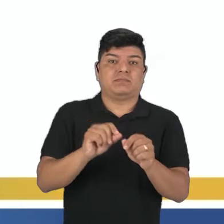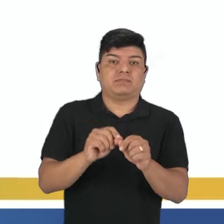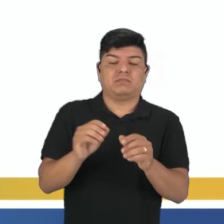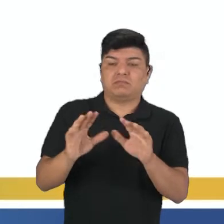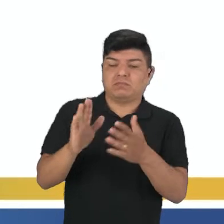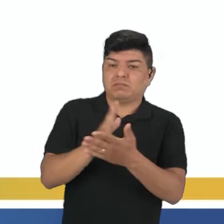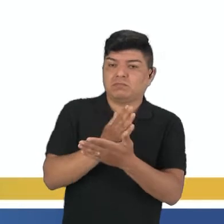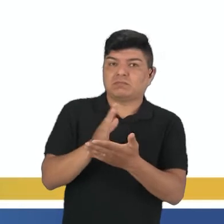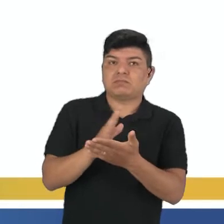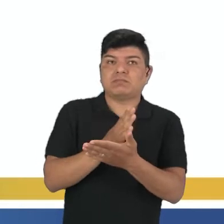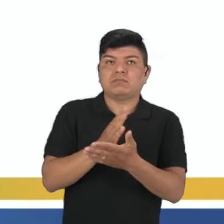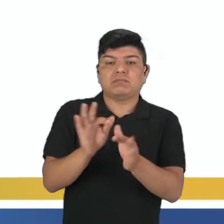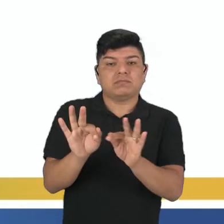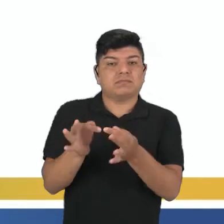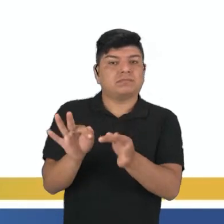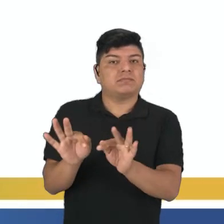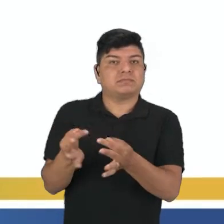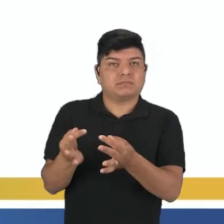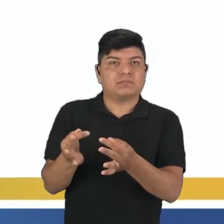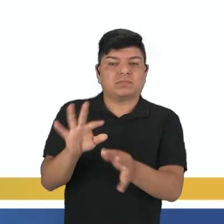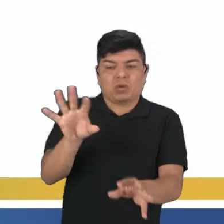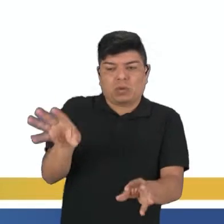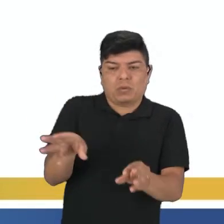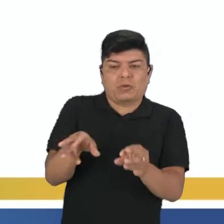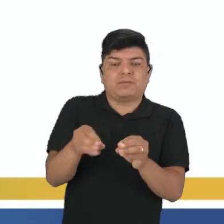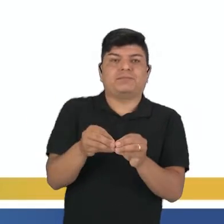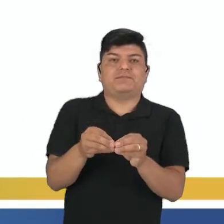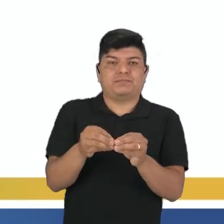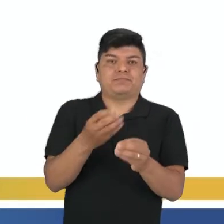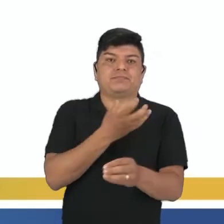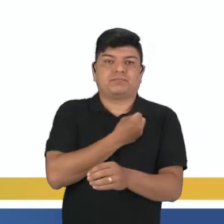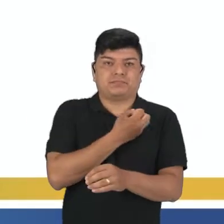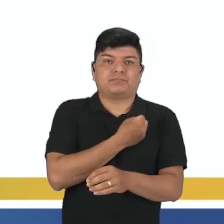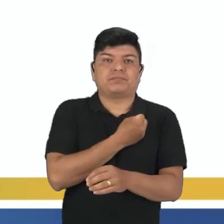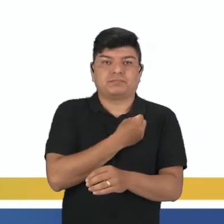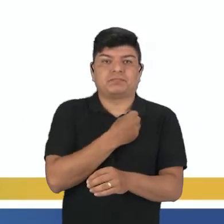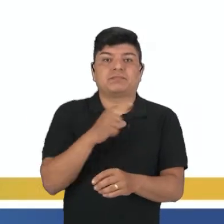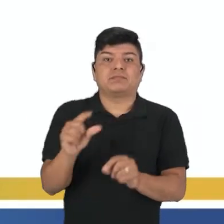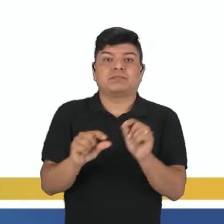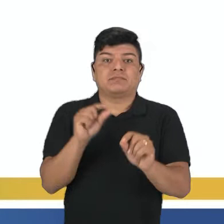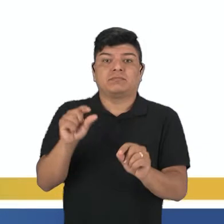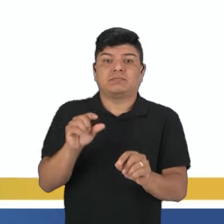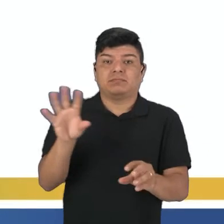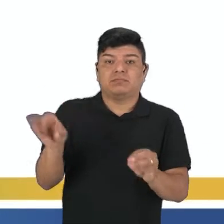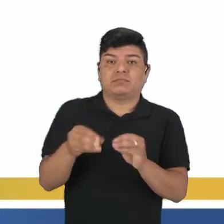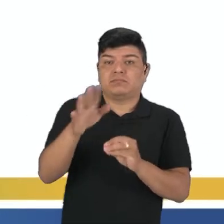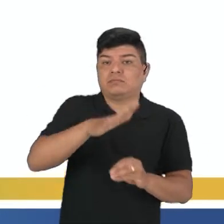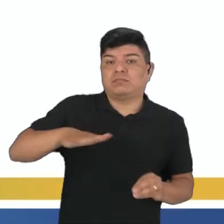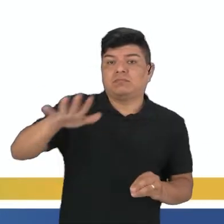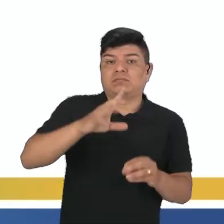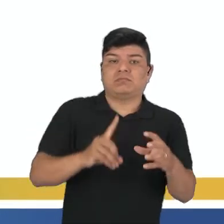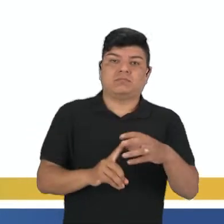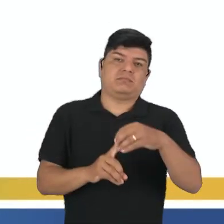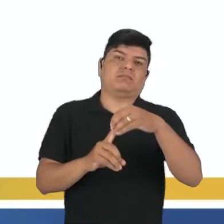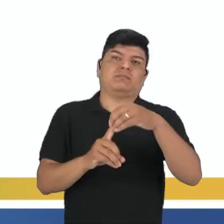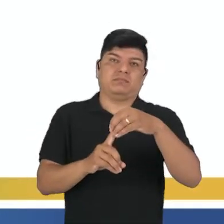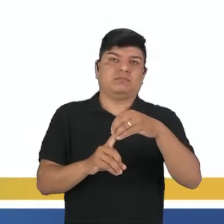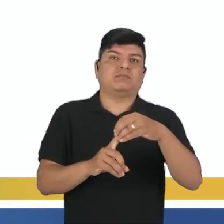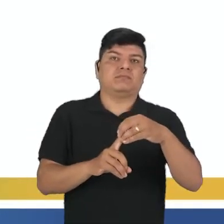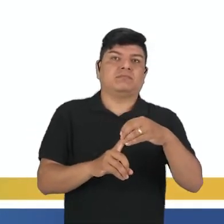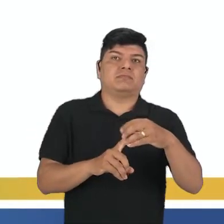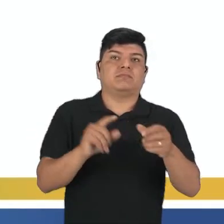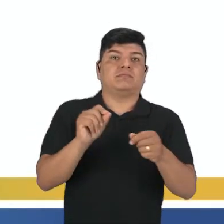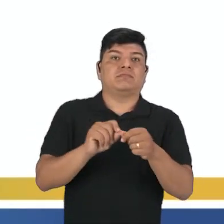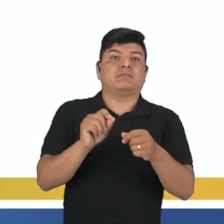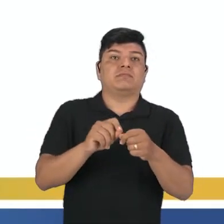de mecanismo para simplificar, para enxugar a notação desses números e torná-la universal. Certo? E aí, quando